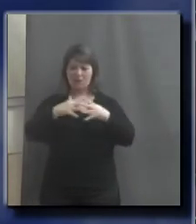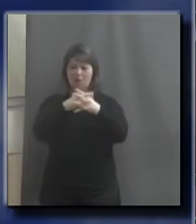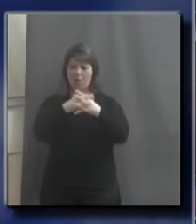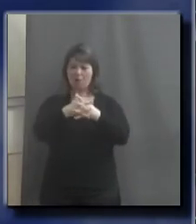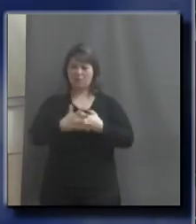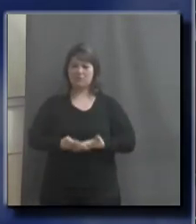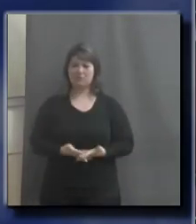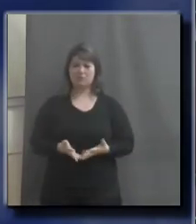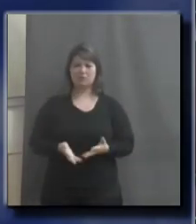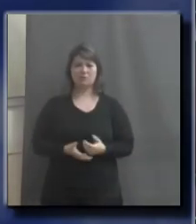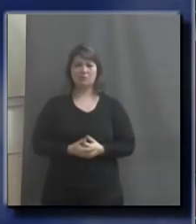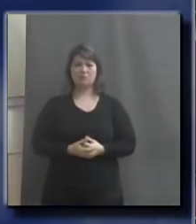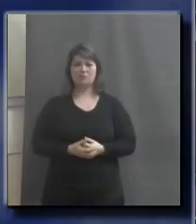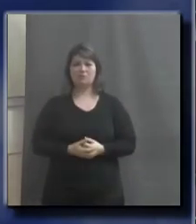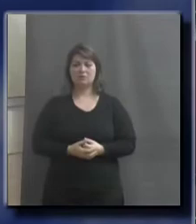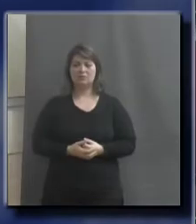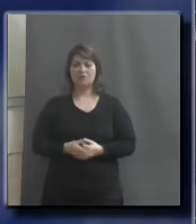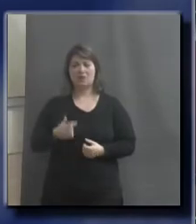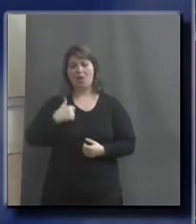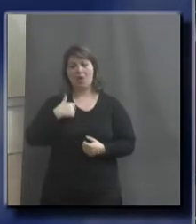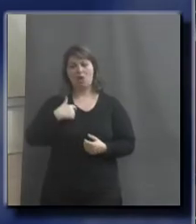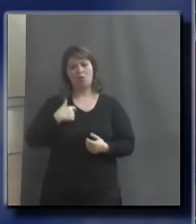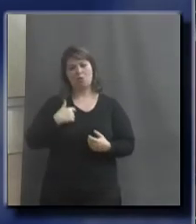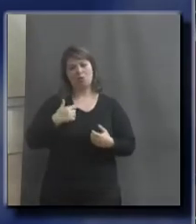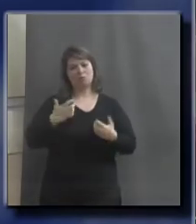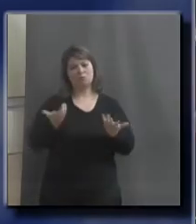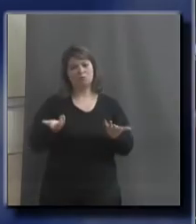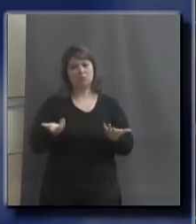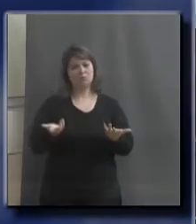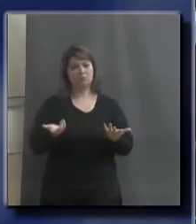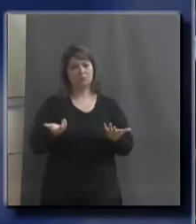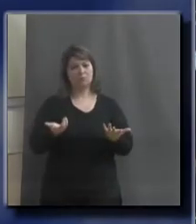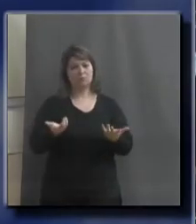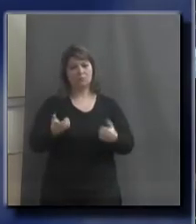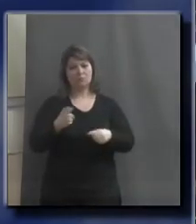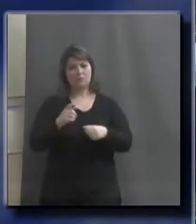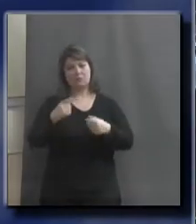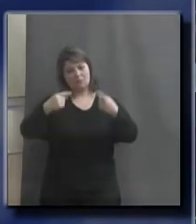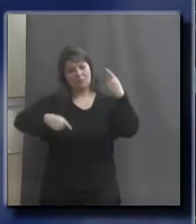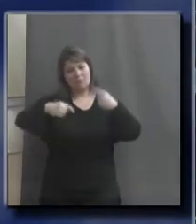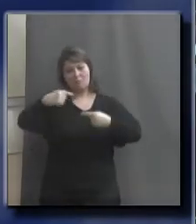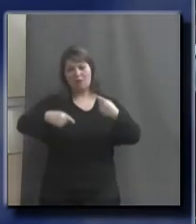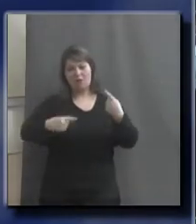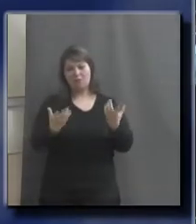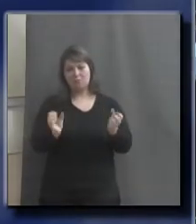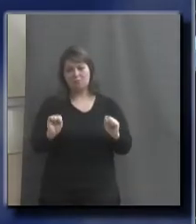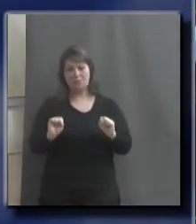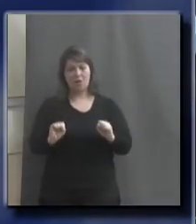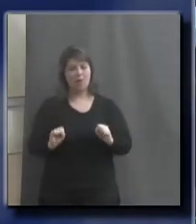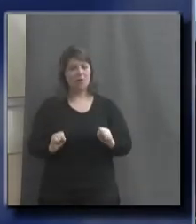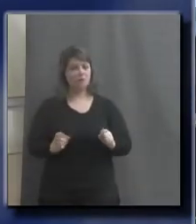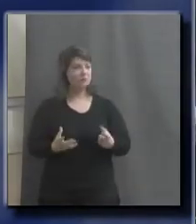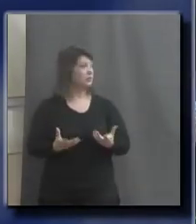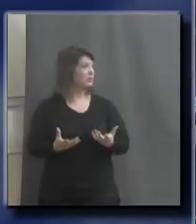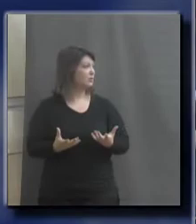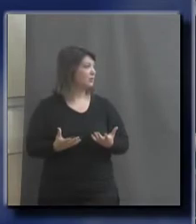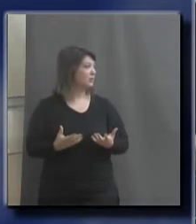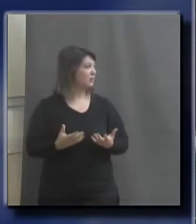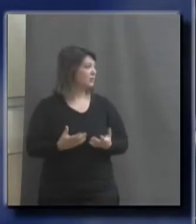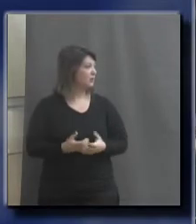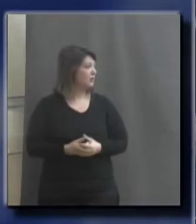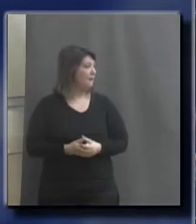interação nisso. Eu não vou entrar aqui, a gente vai debater isso nos grupos, etc., né? Mas de qualquer